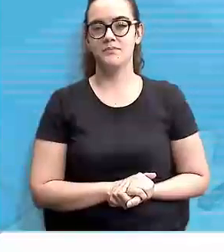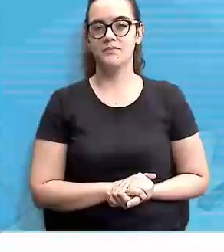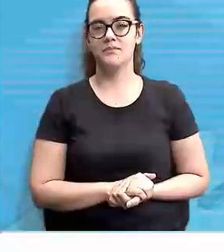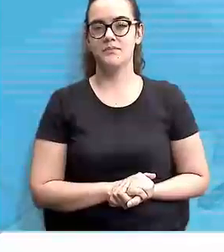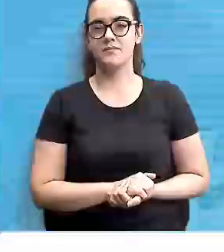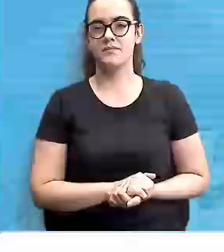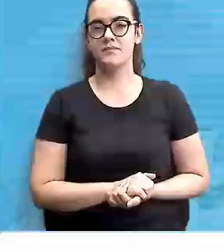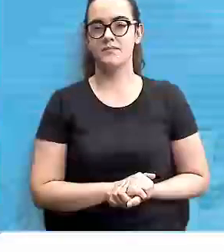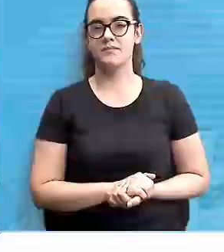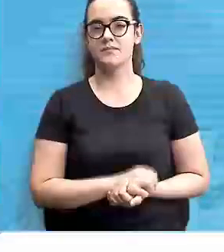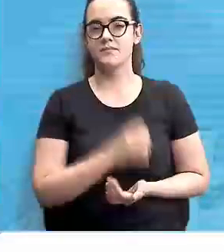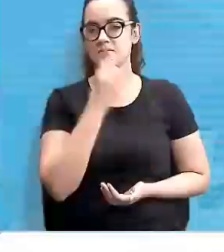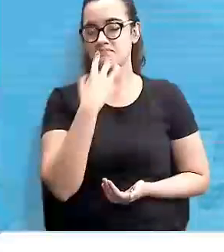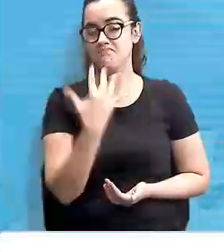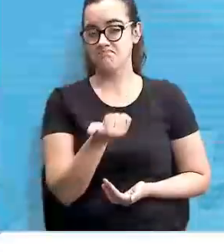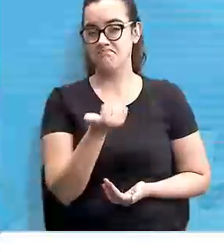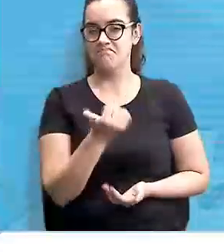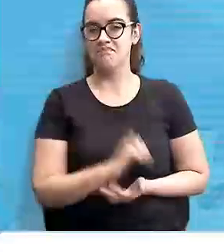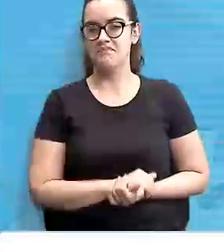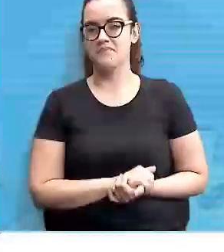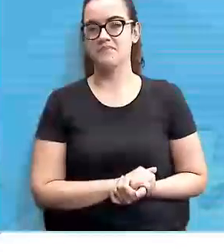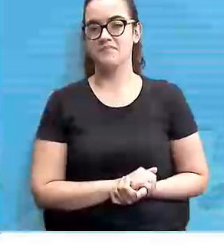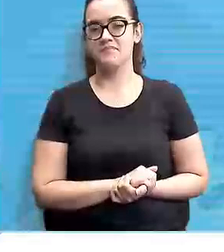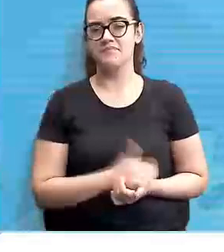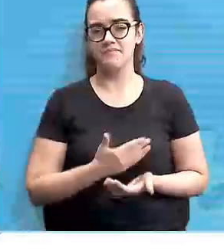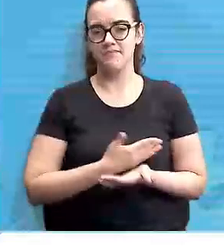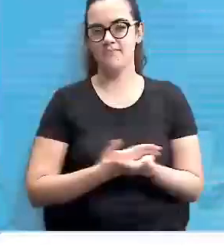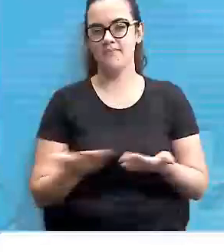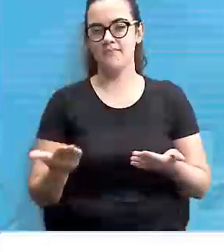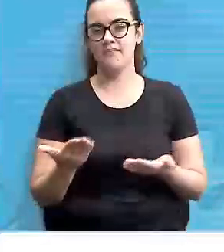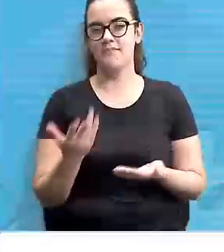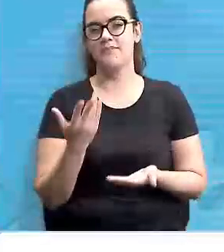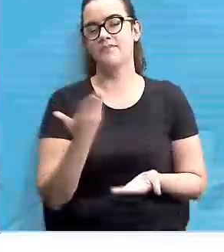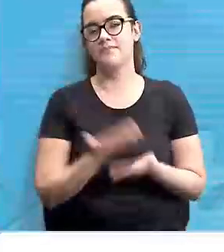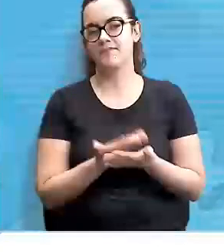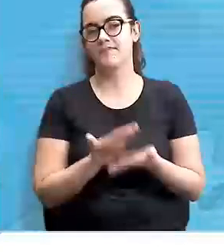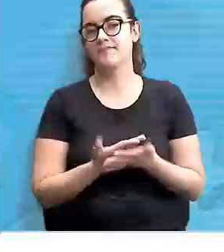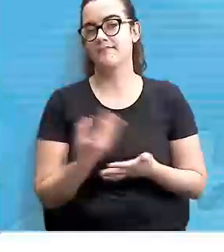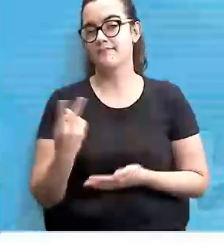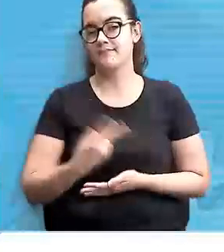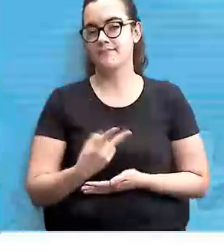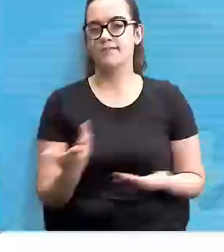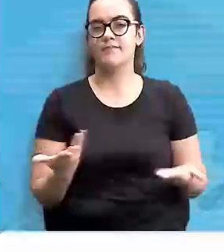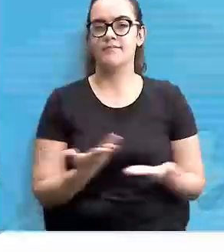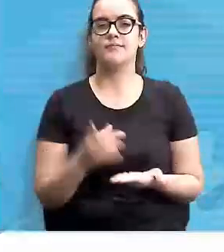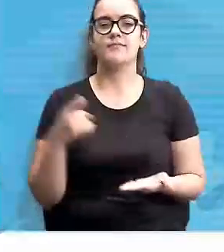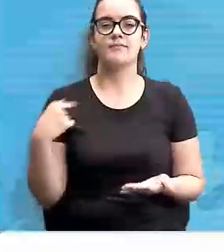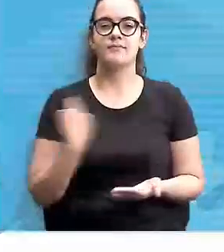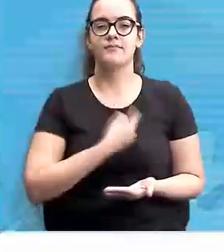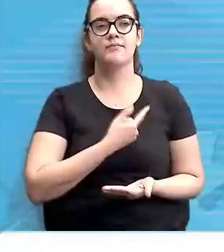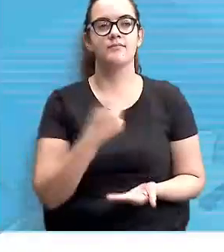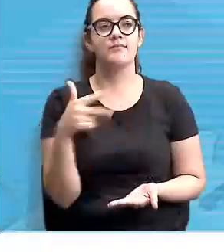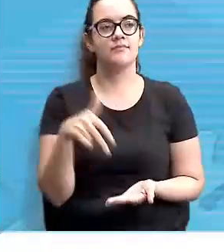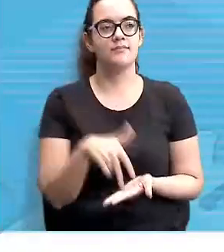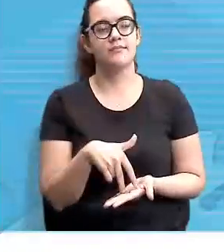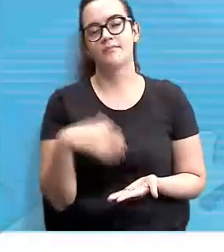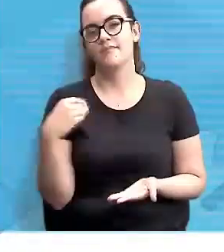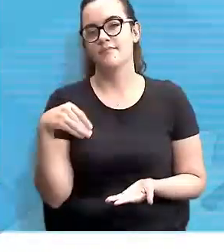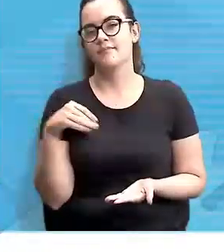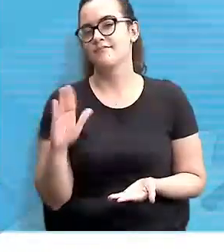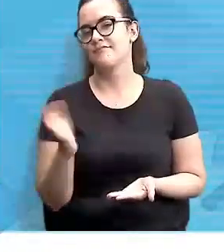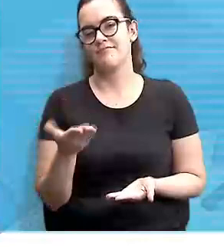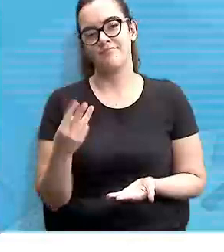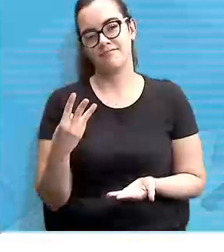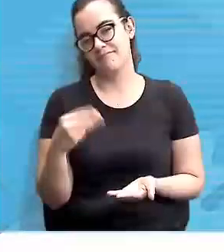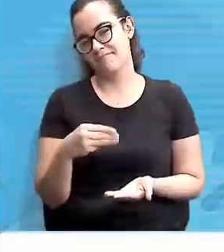muito bem jovens Começando Aqui a nossa segunda aula estamos volta para o nosso segundo Encontro